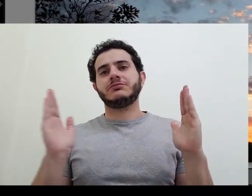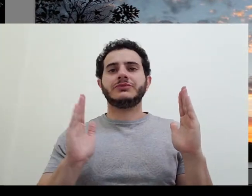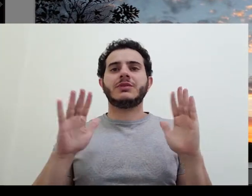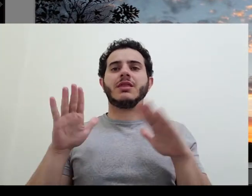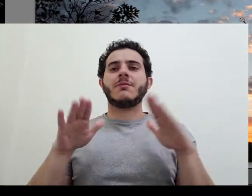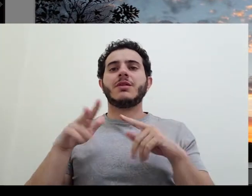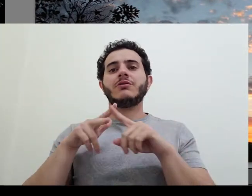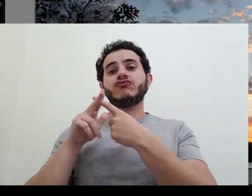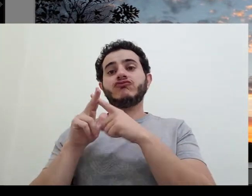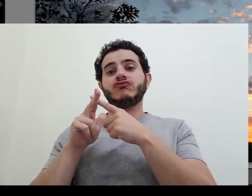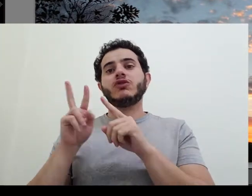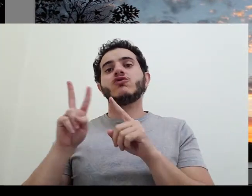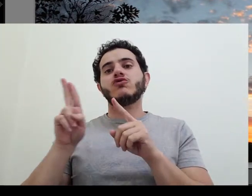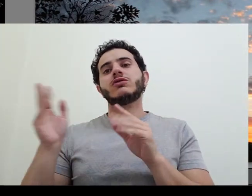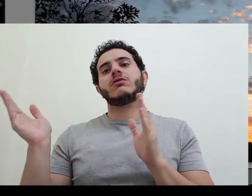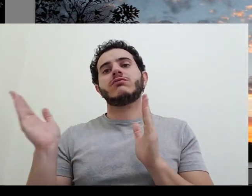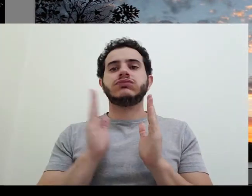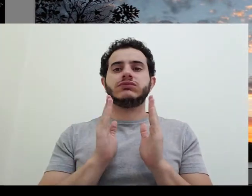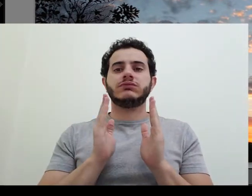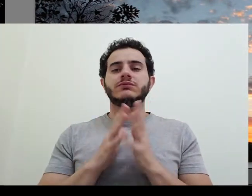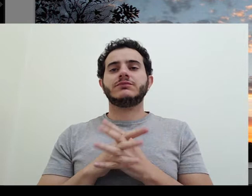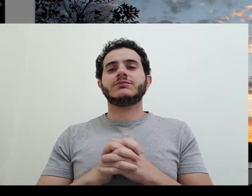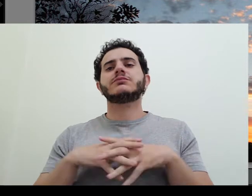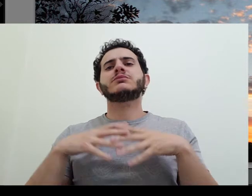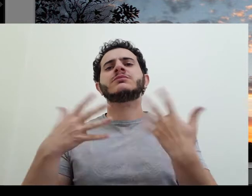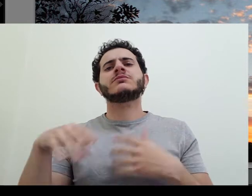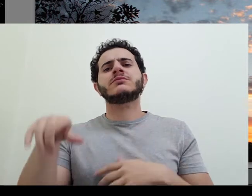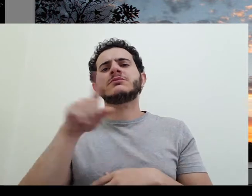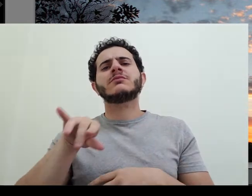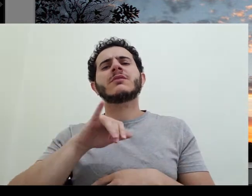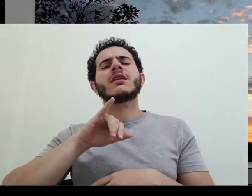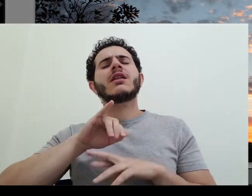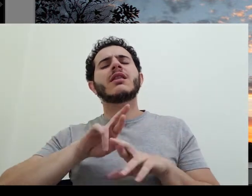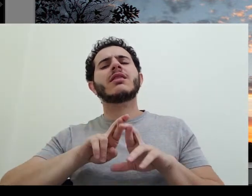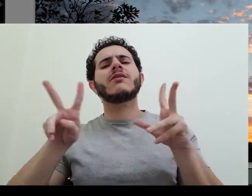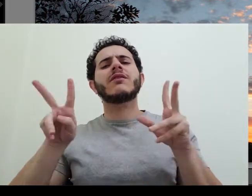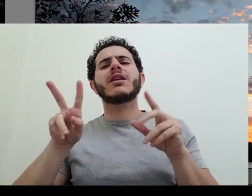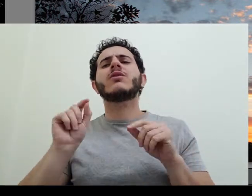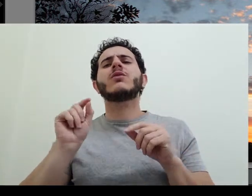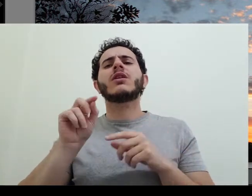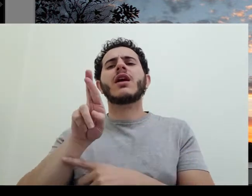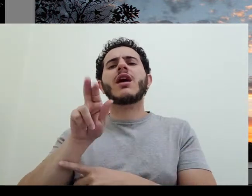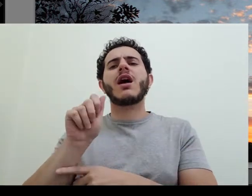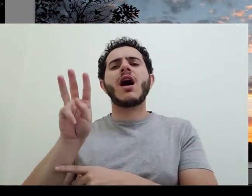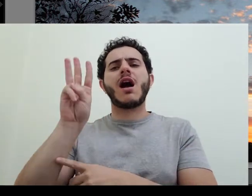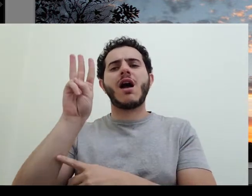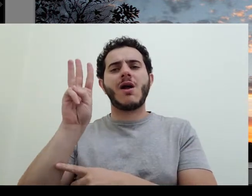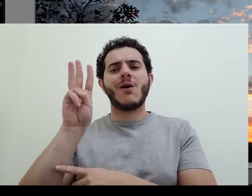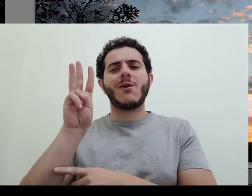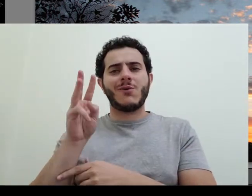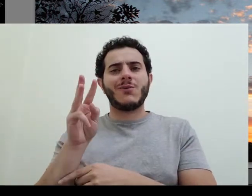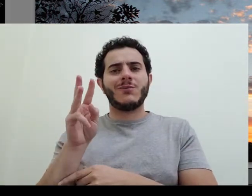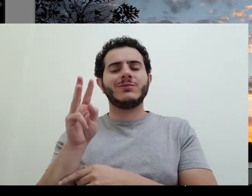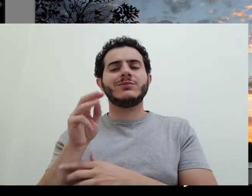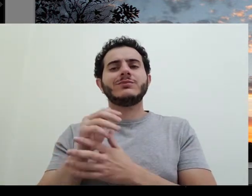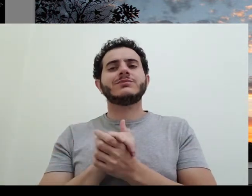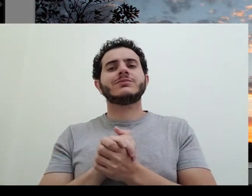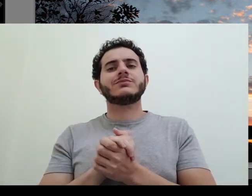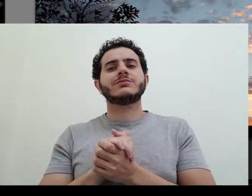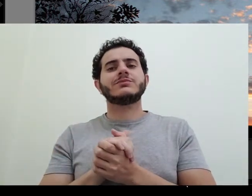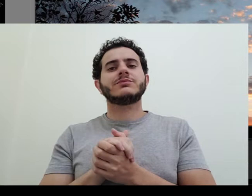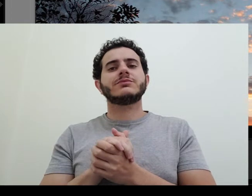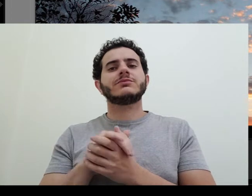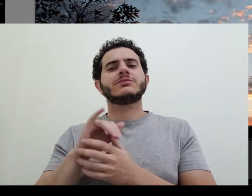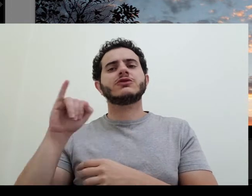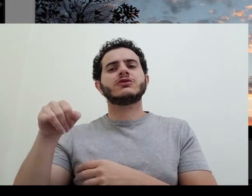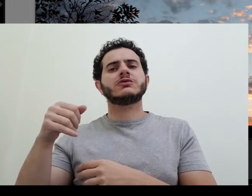Aumentei a foto ali. Maravilha. Qual que é a grande diferença entre o arquivo RAW? Ó, tá vendo? Esse aqui é um arquivo RAW. E deixei para o